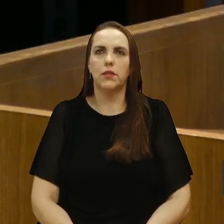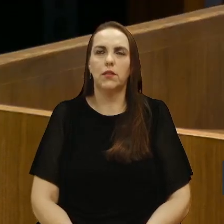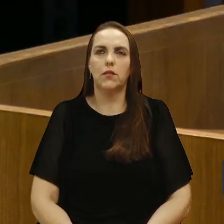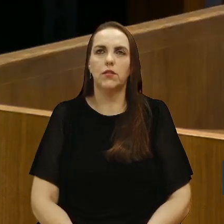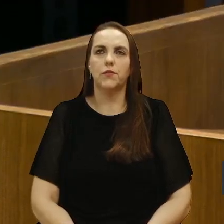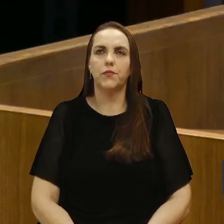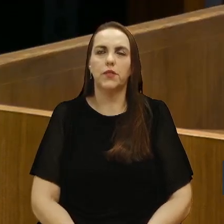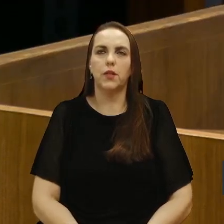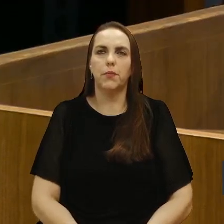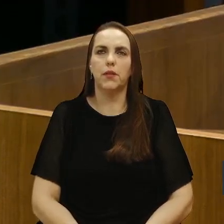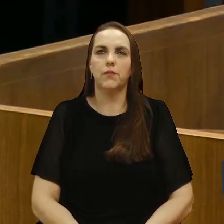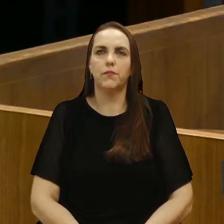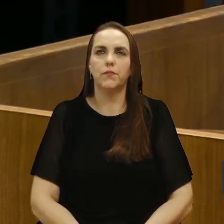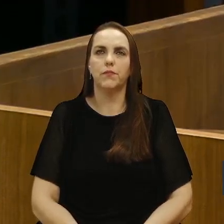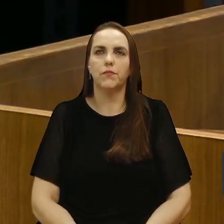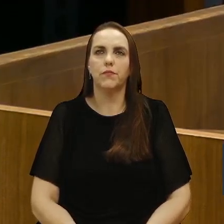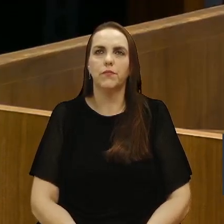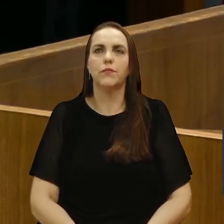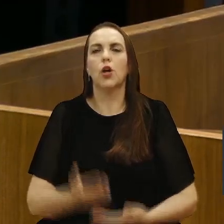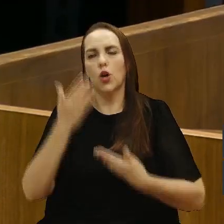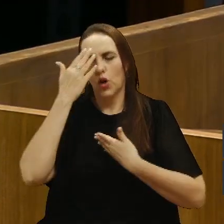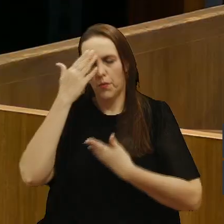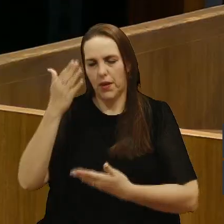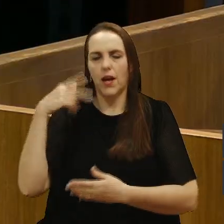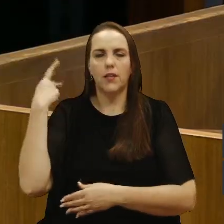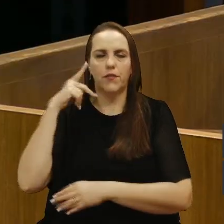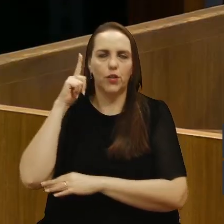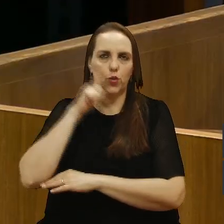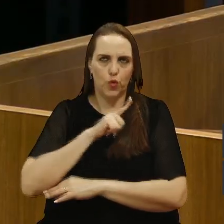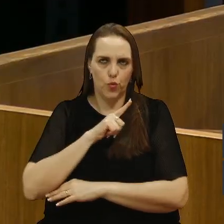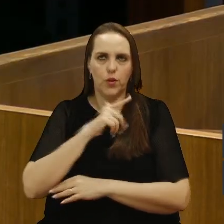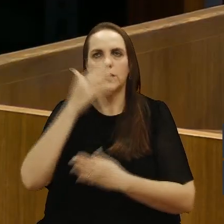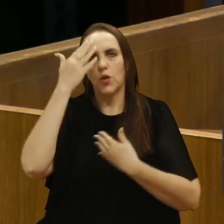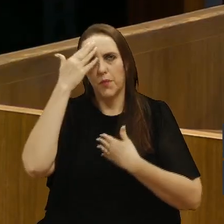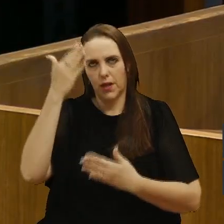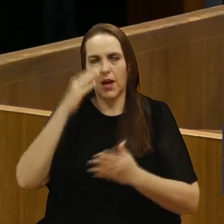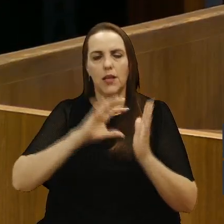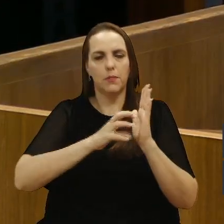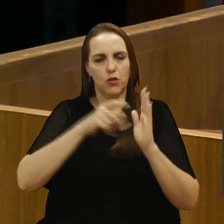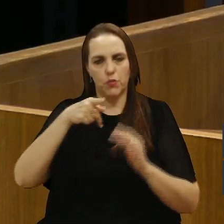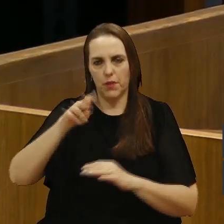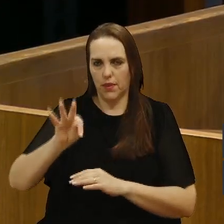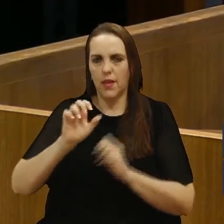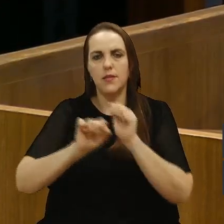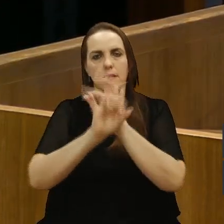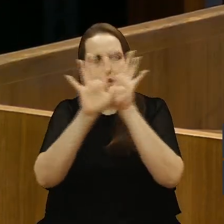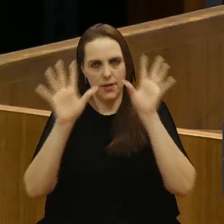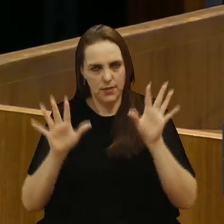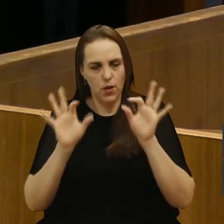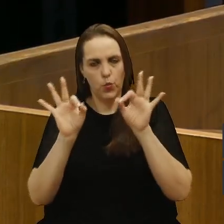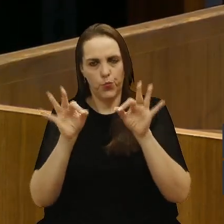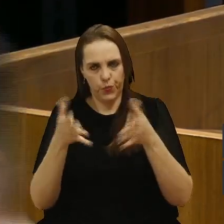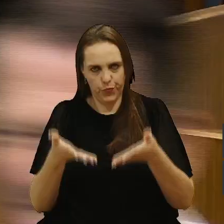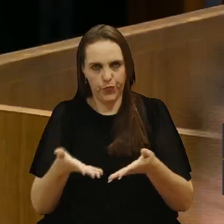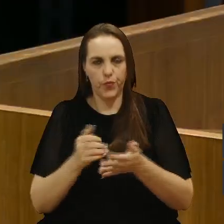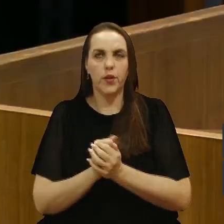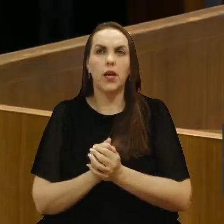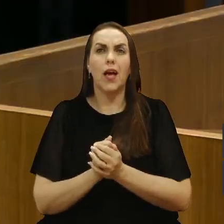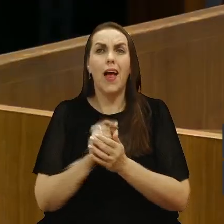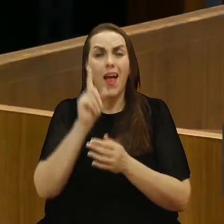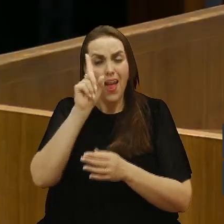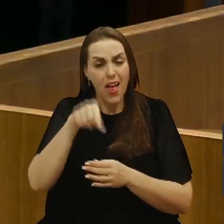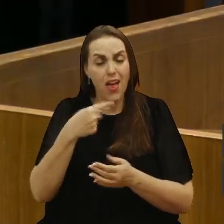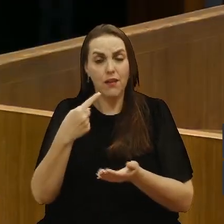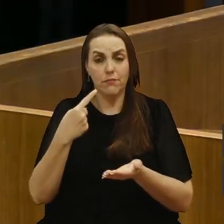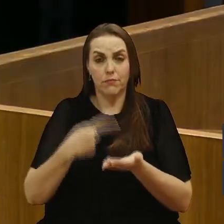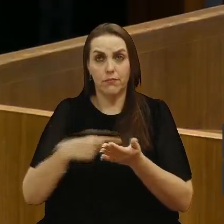do PT pelo esclarecimento. Eu gostaria de dizer e lembrar que esse é o cumprimento de